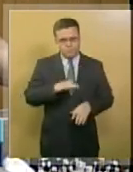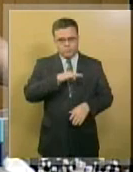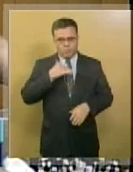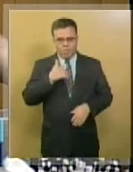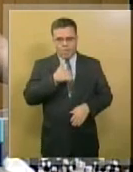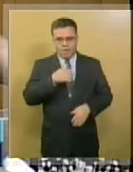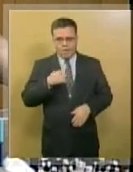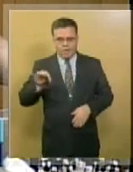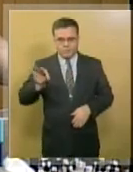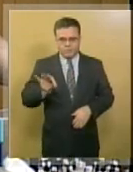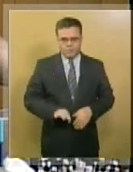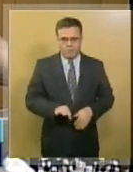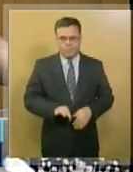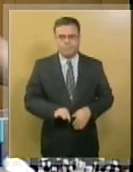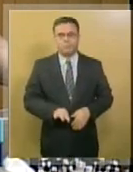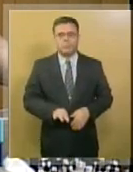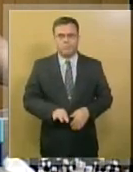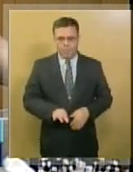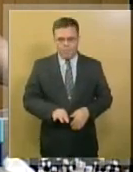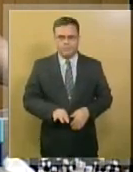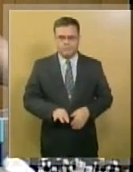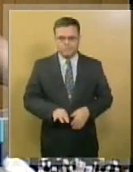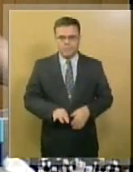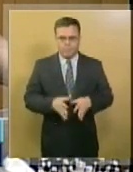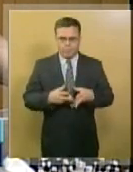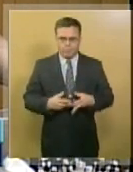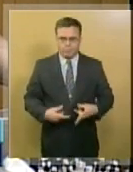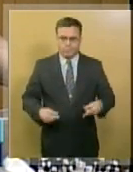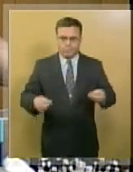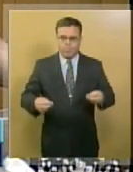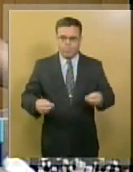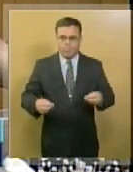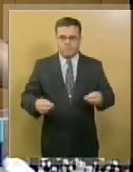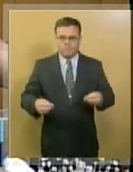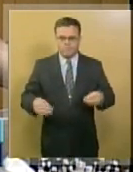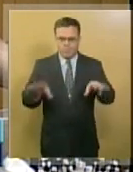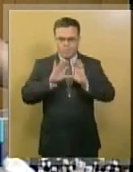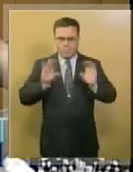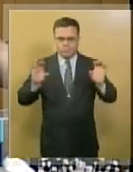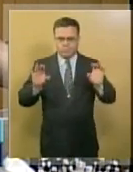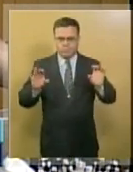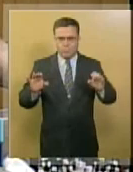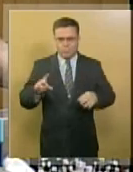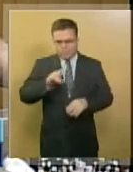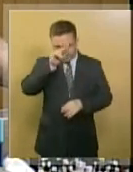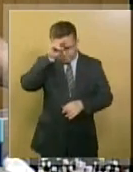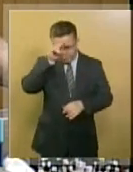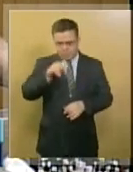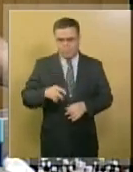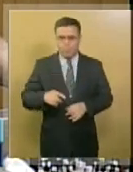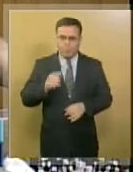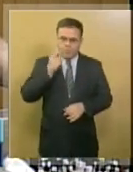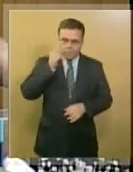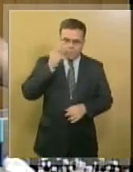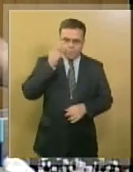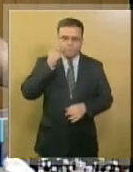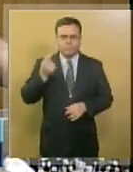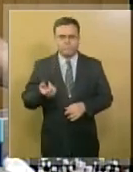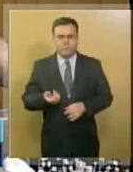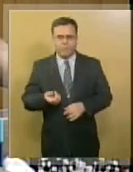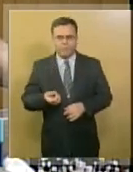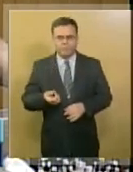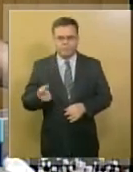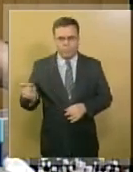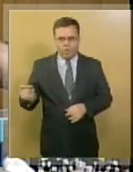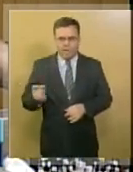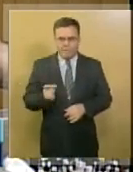deles ficam a esmo, degradando-se a céu aberto para cada barata, cada rato, cada mosca, cada